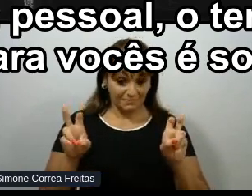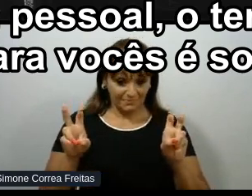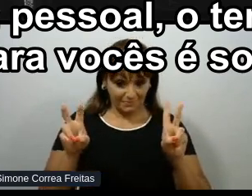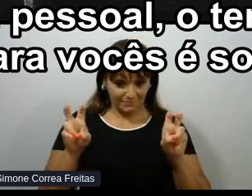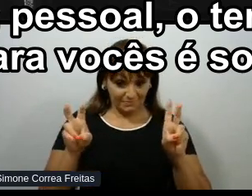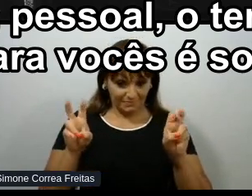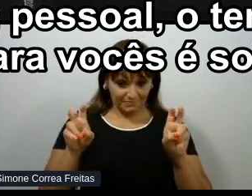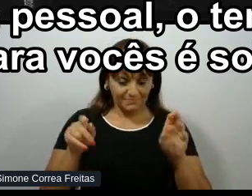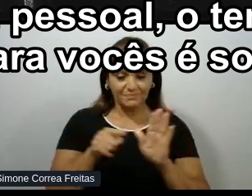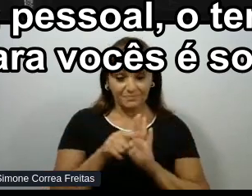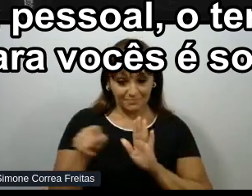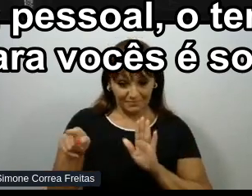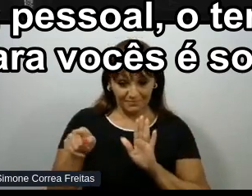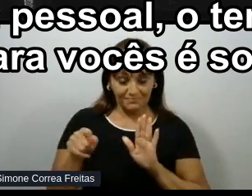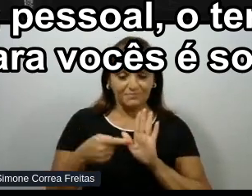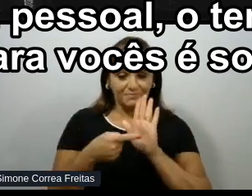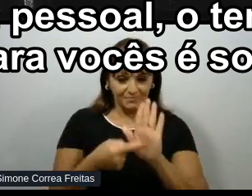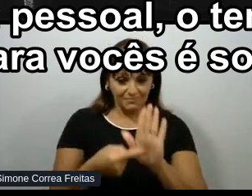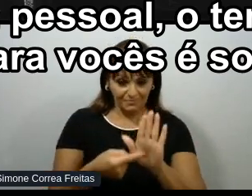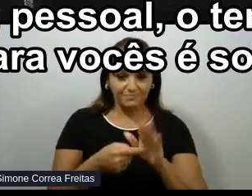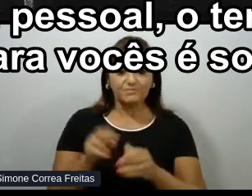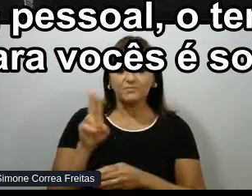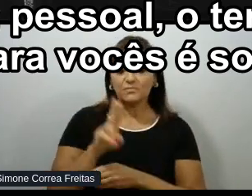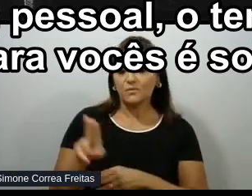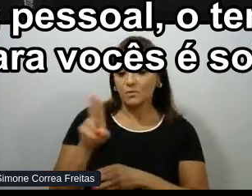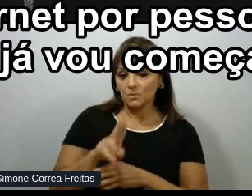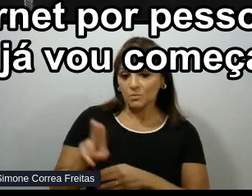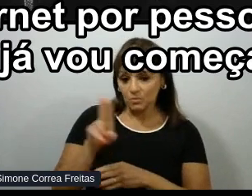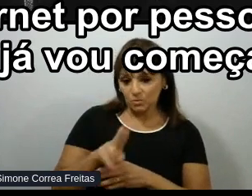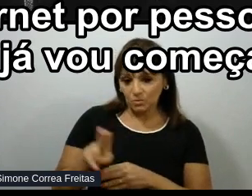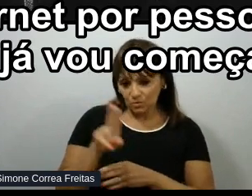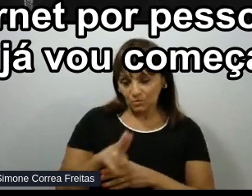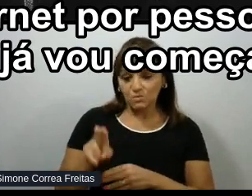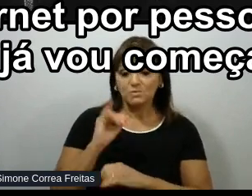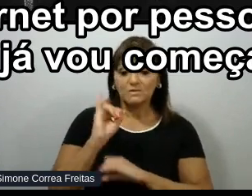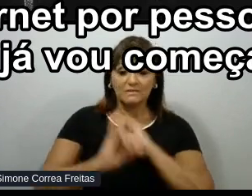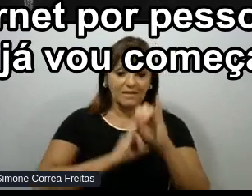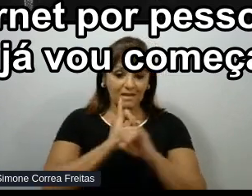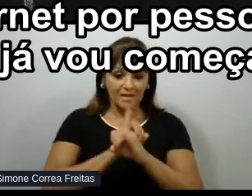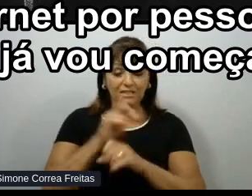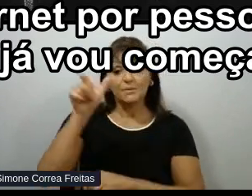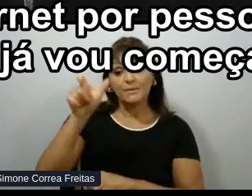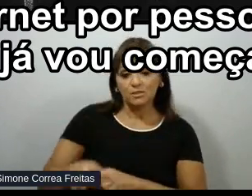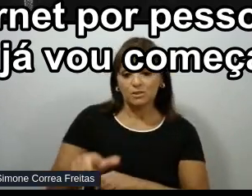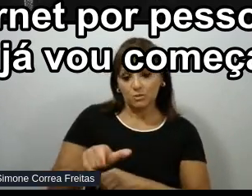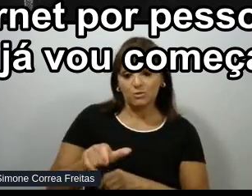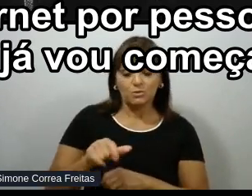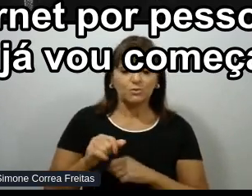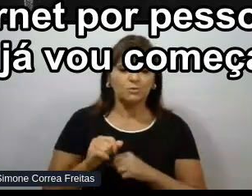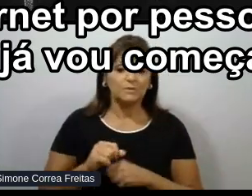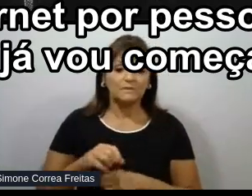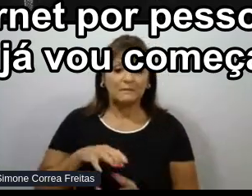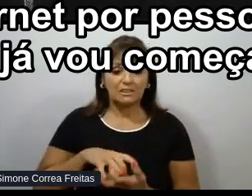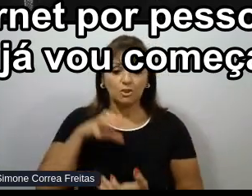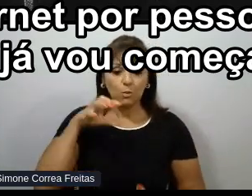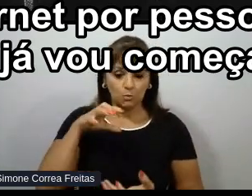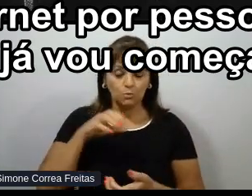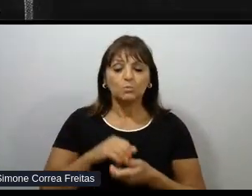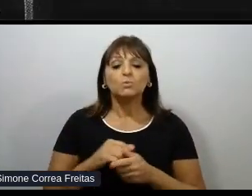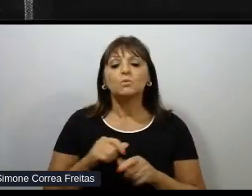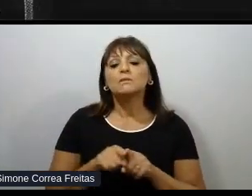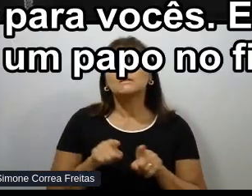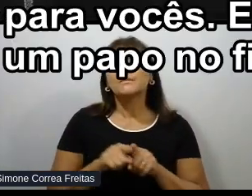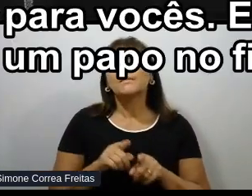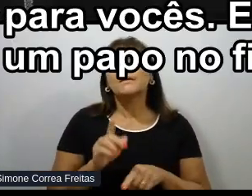mostrar o conteúdo para vocês, e a ideia é que a gente bata um papo no final. E o futuro, ele